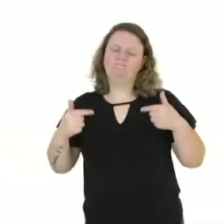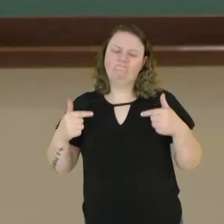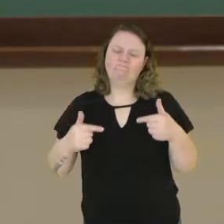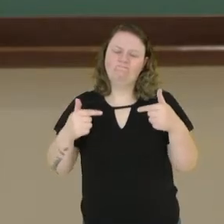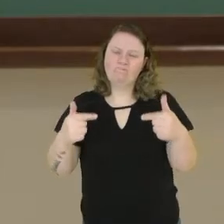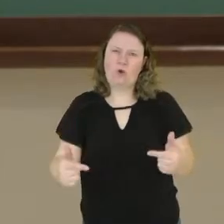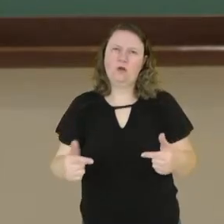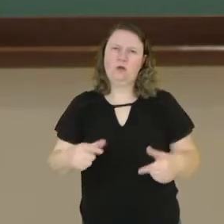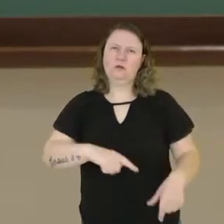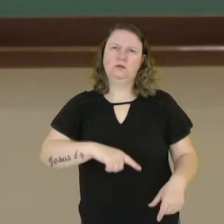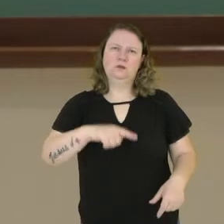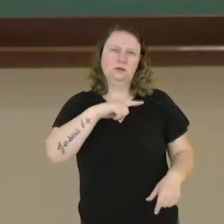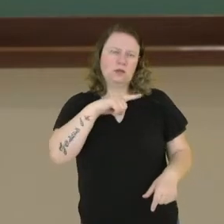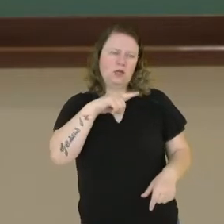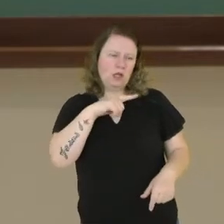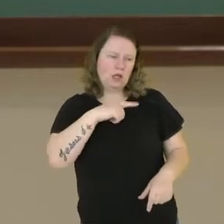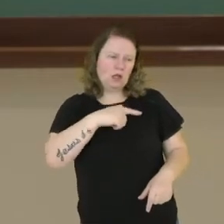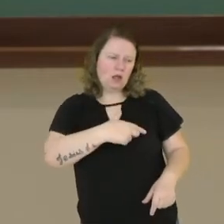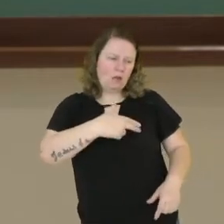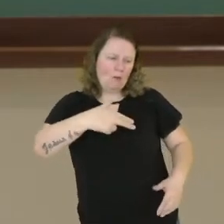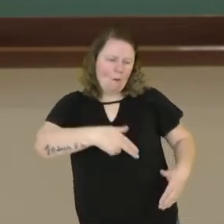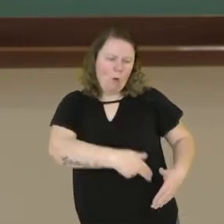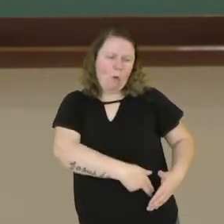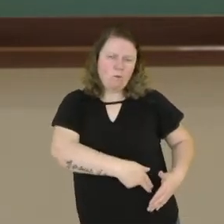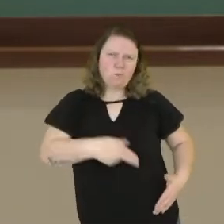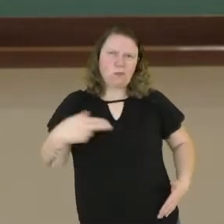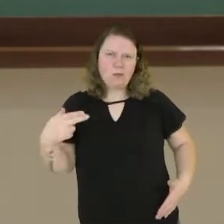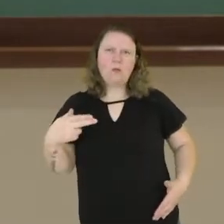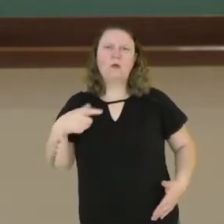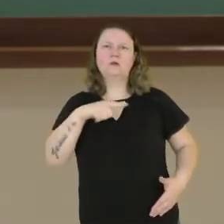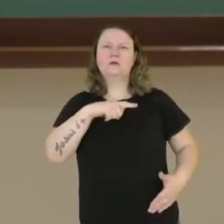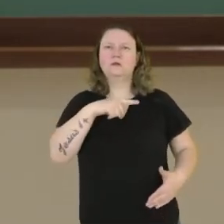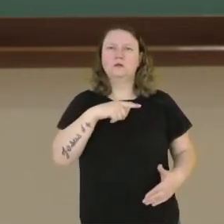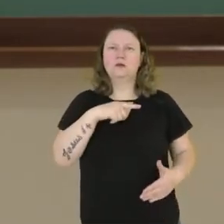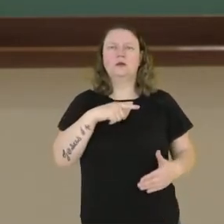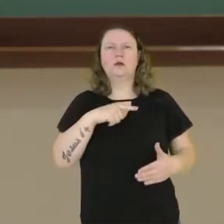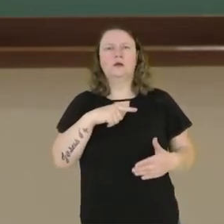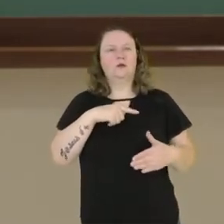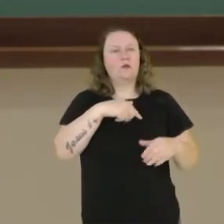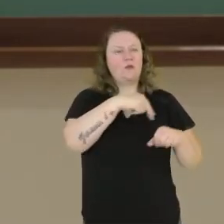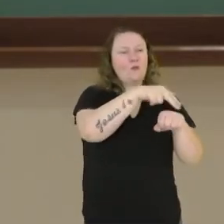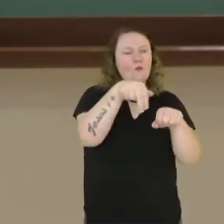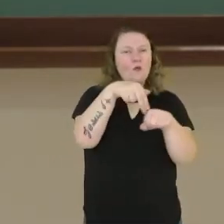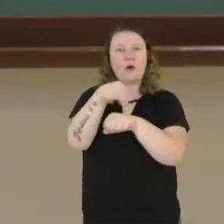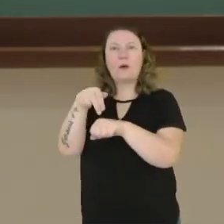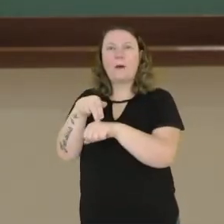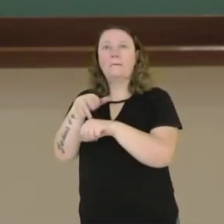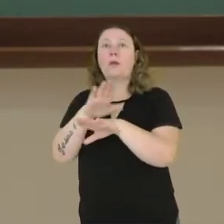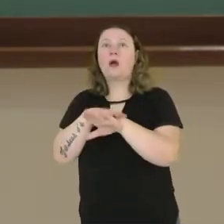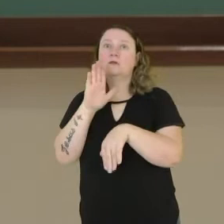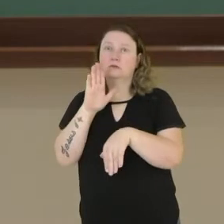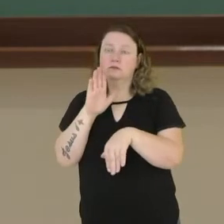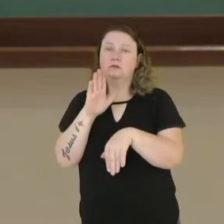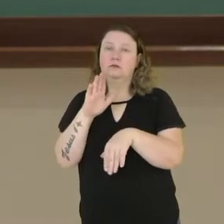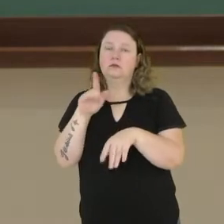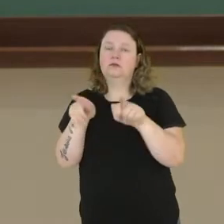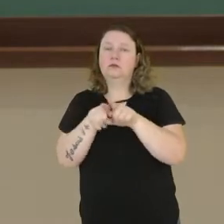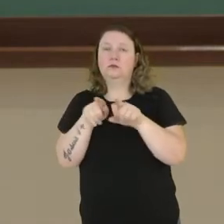armada que, em geral, envolve nações, né? Ou também pode envolver partidos de uma